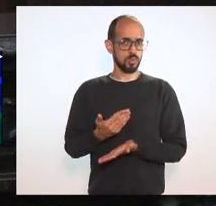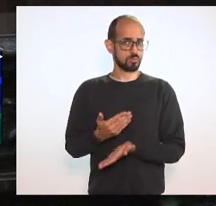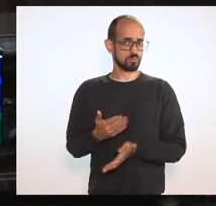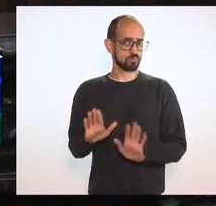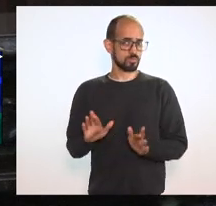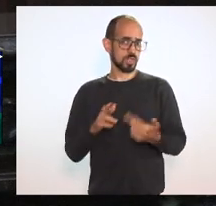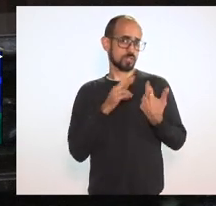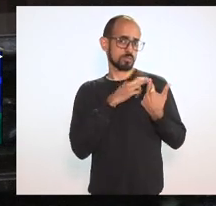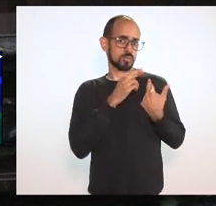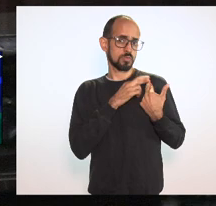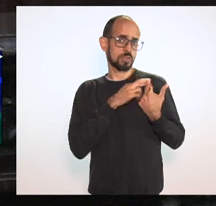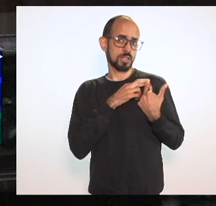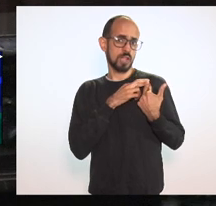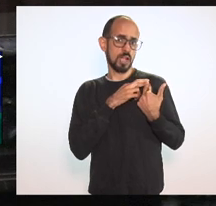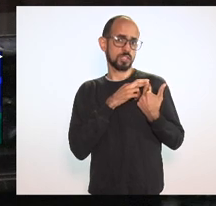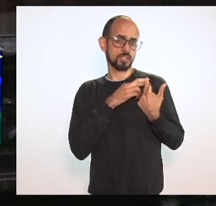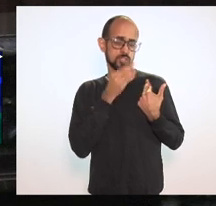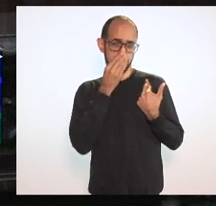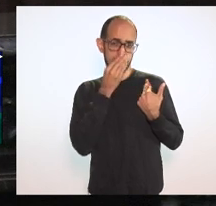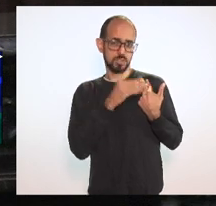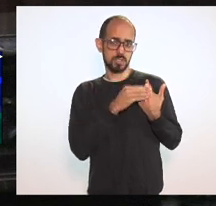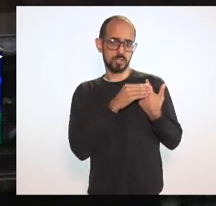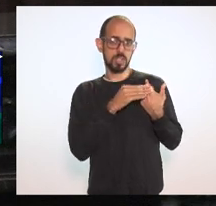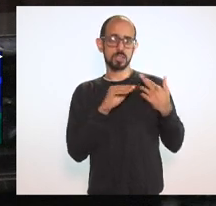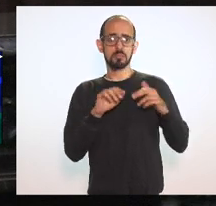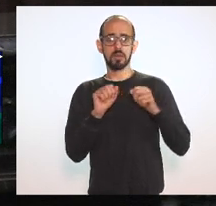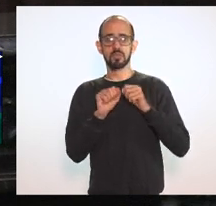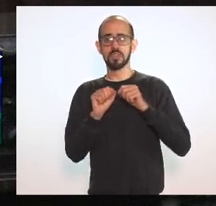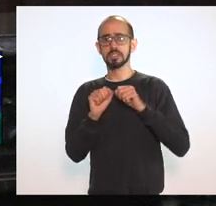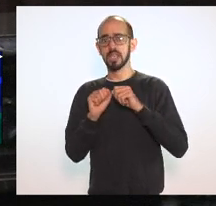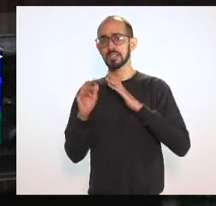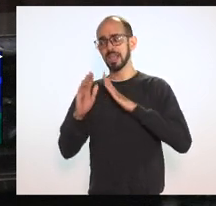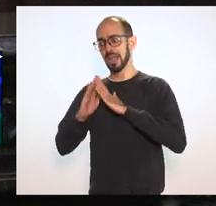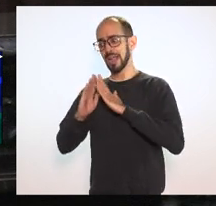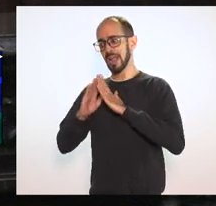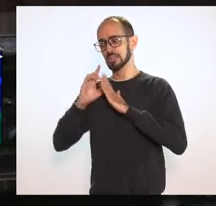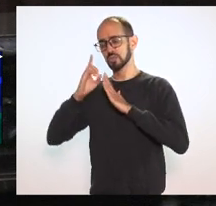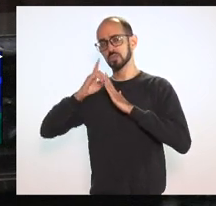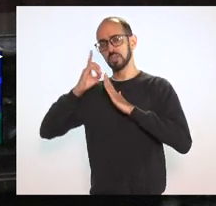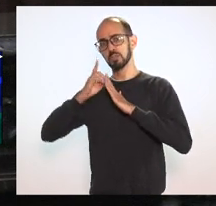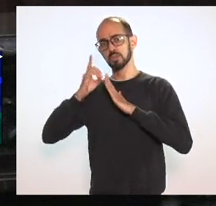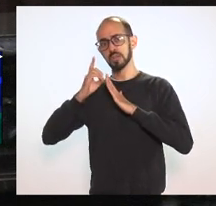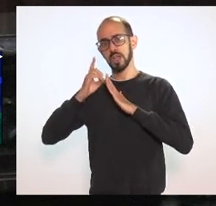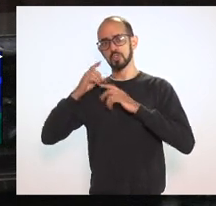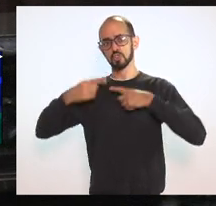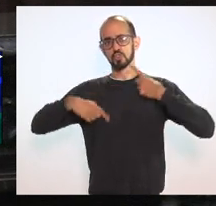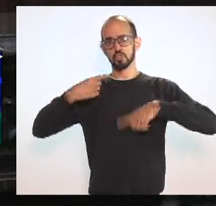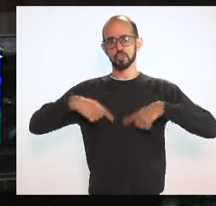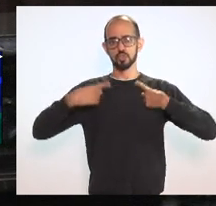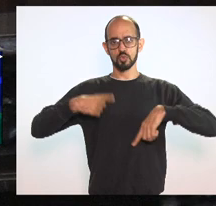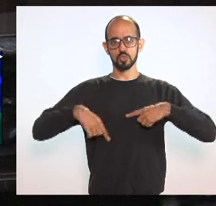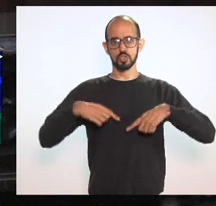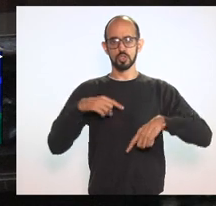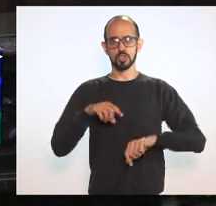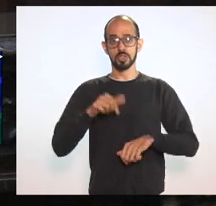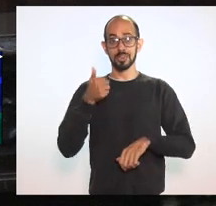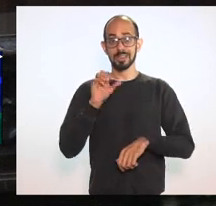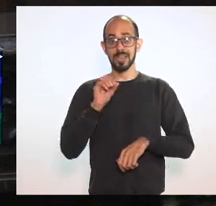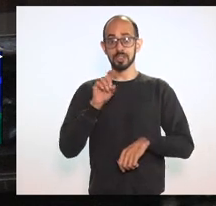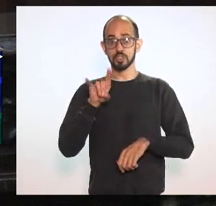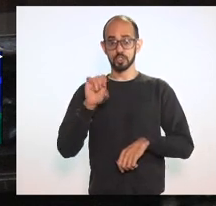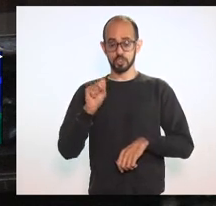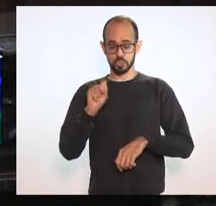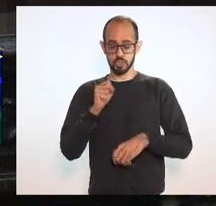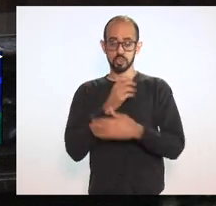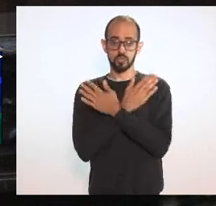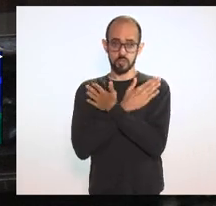tentar colocar para essa casa uma discussão de abertura de 10 dias de um grande